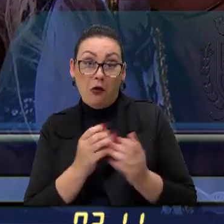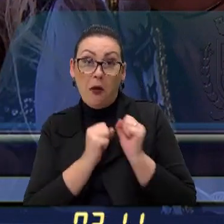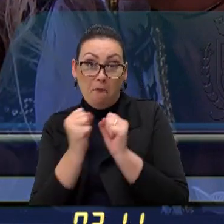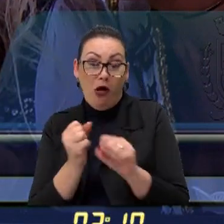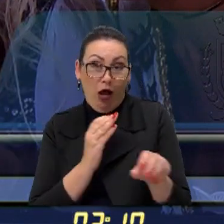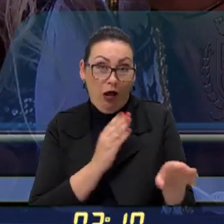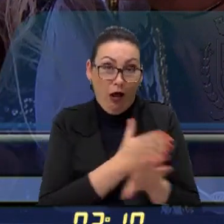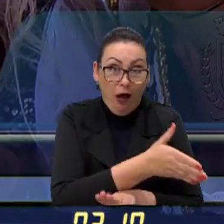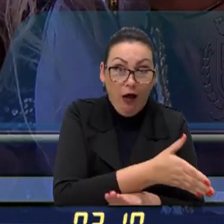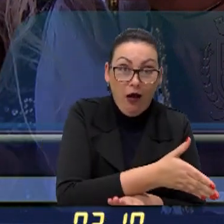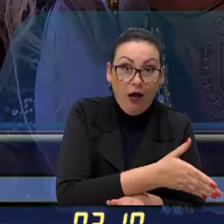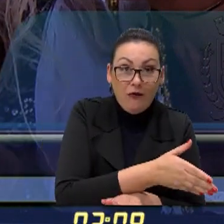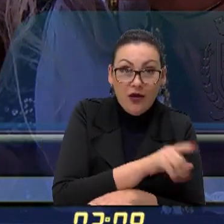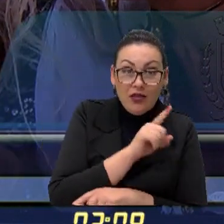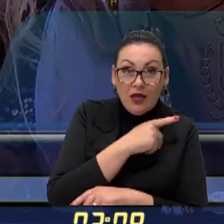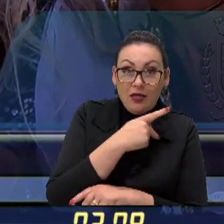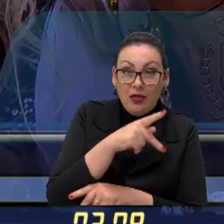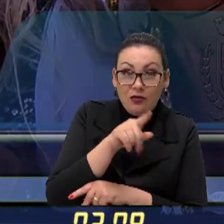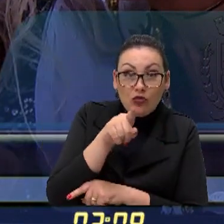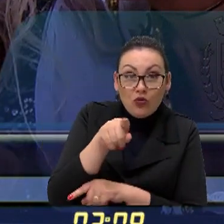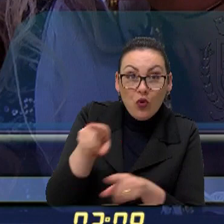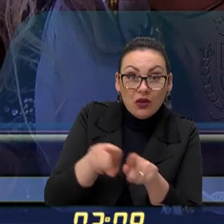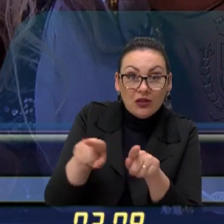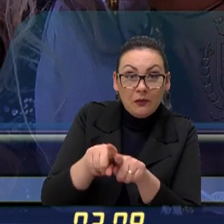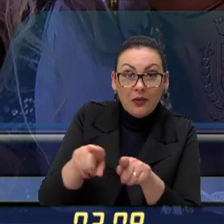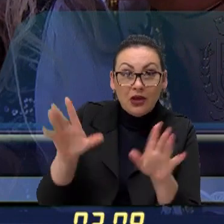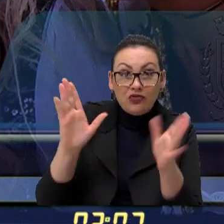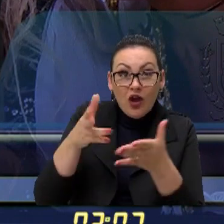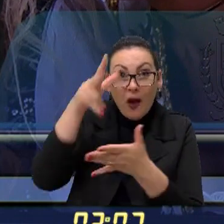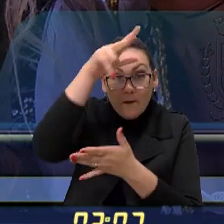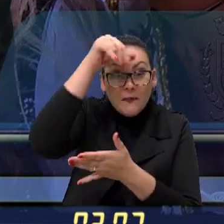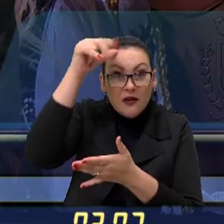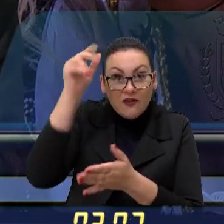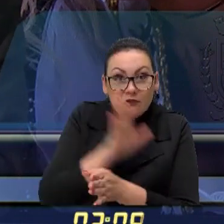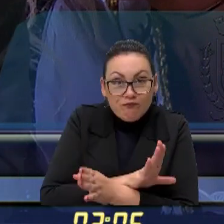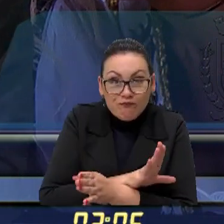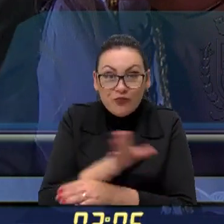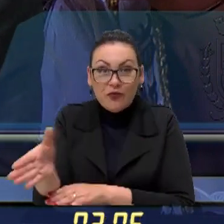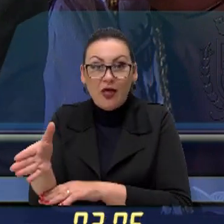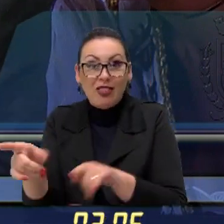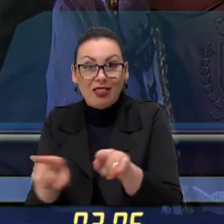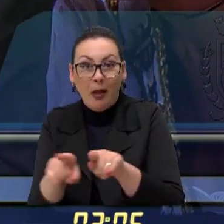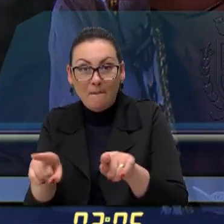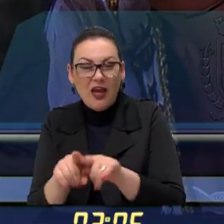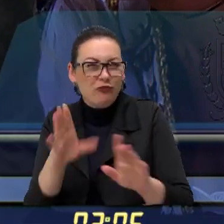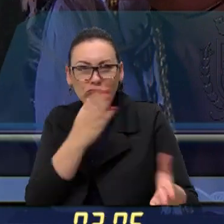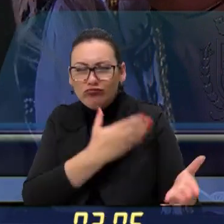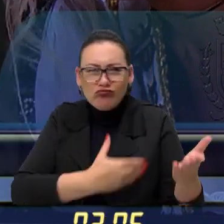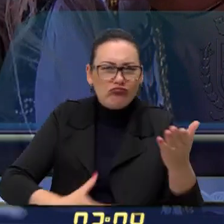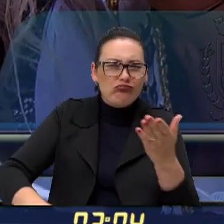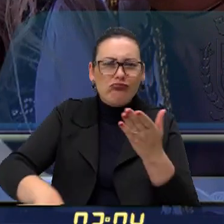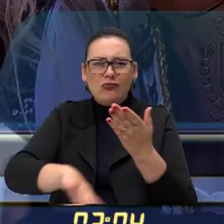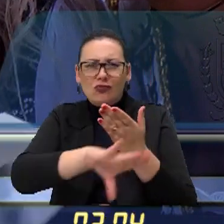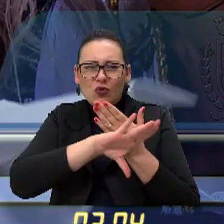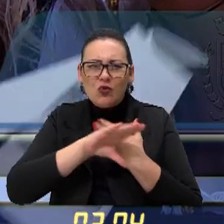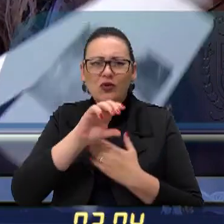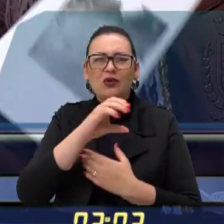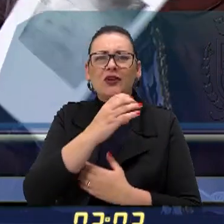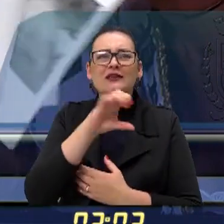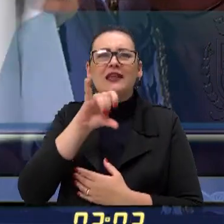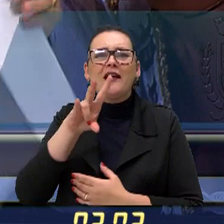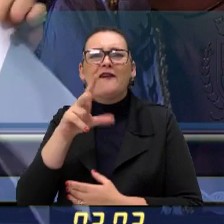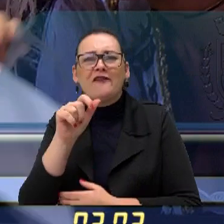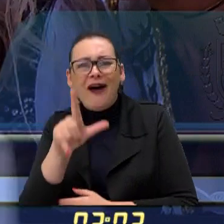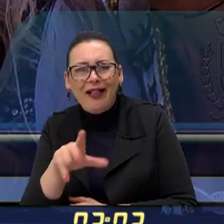dele. Vou entrar na tua lá, porque tu já vai ser prefeito, candidato a prefeito, vamos liberar toda aquela área ali do Seival e